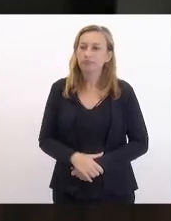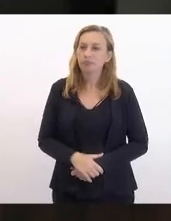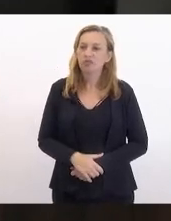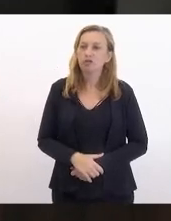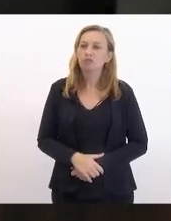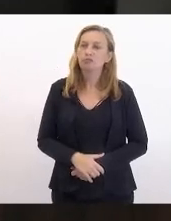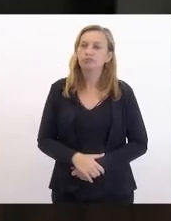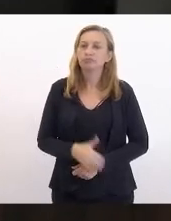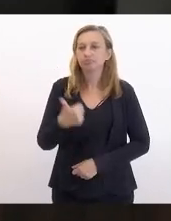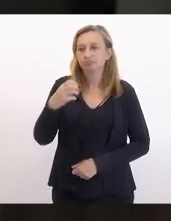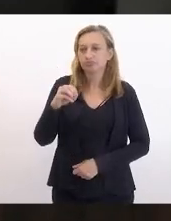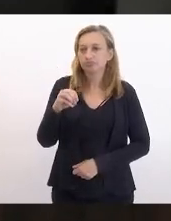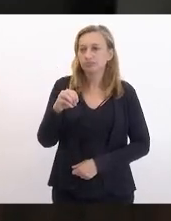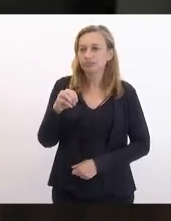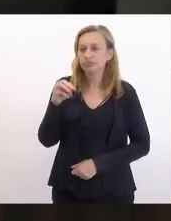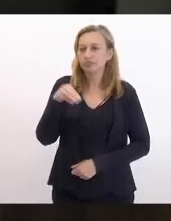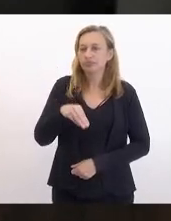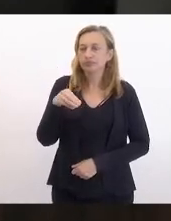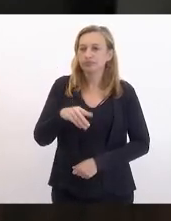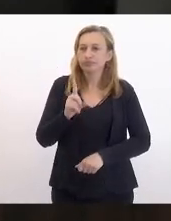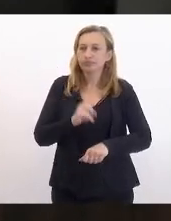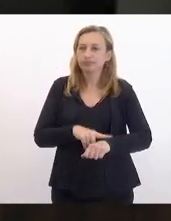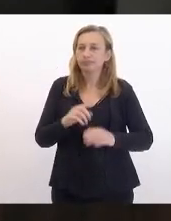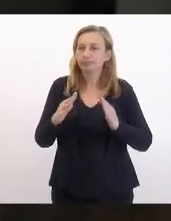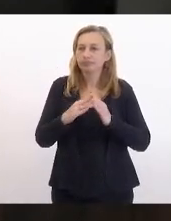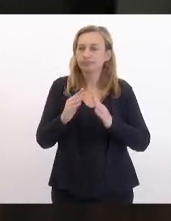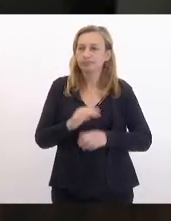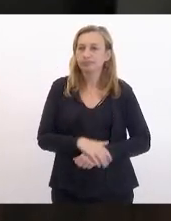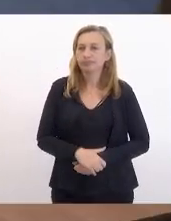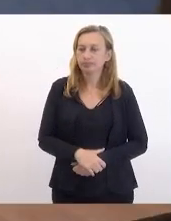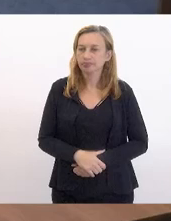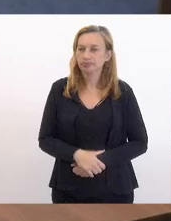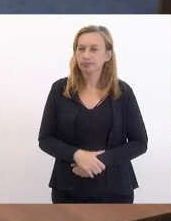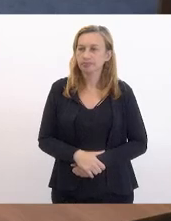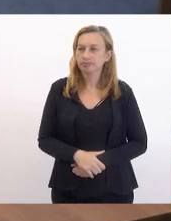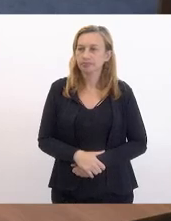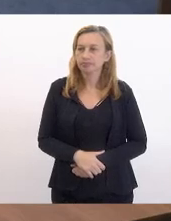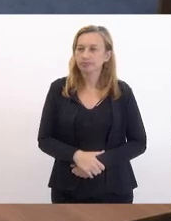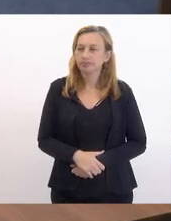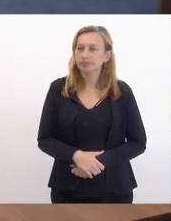vossa excelência' dispõe de dez minutos